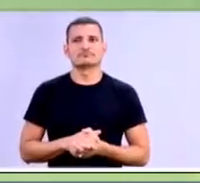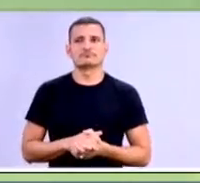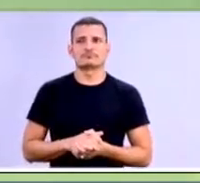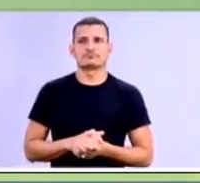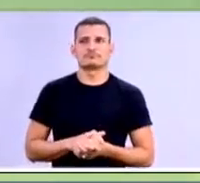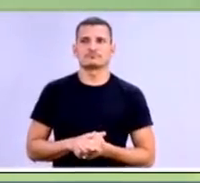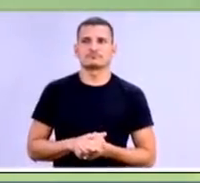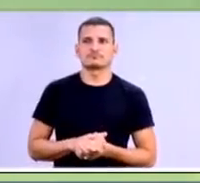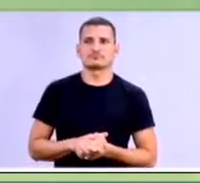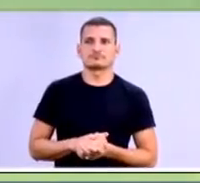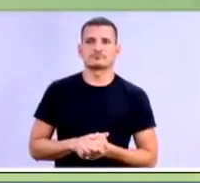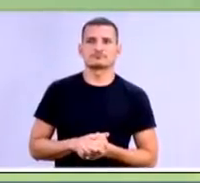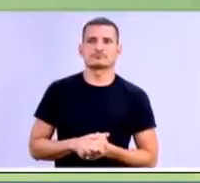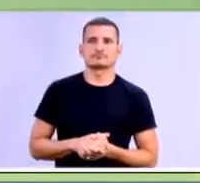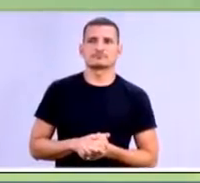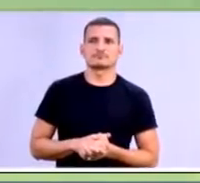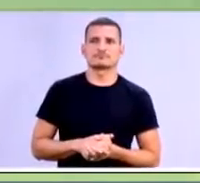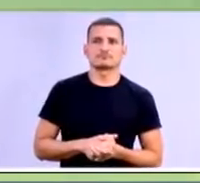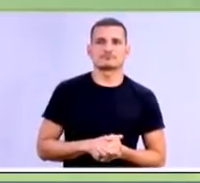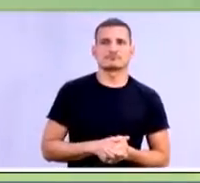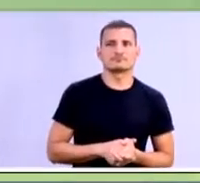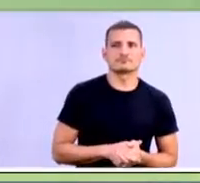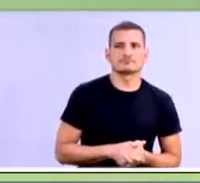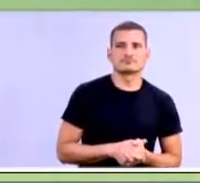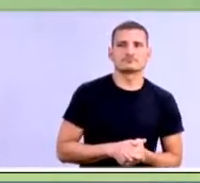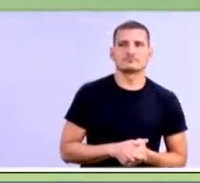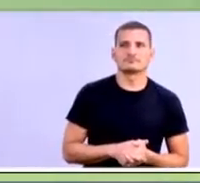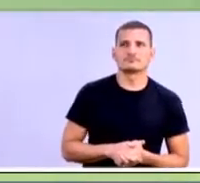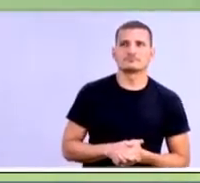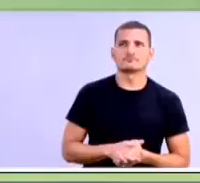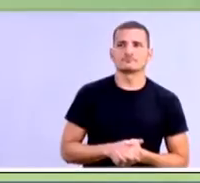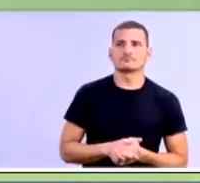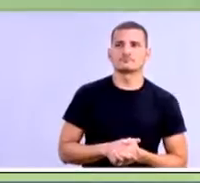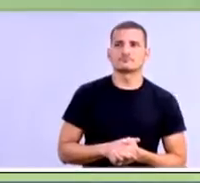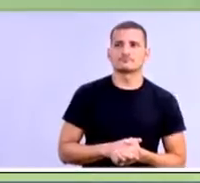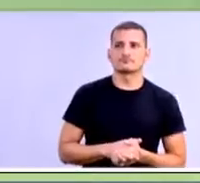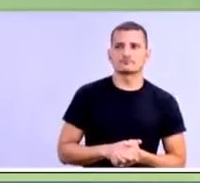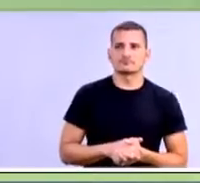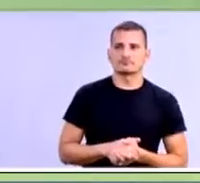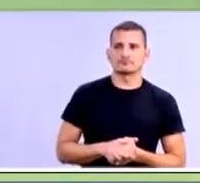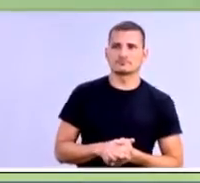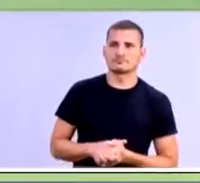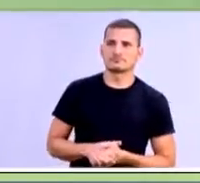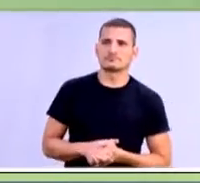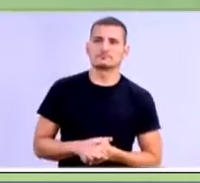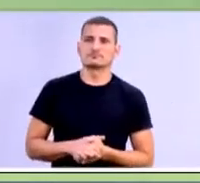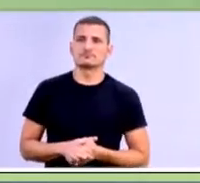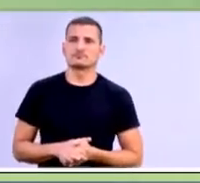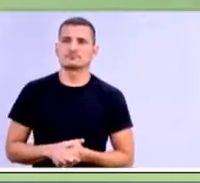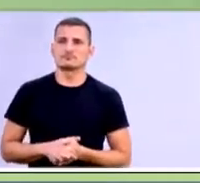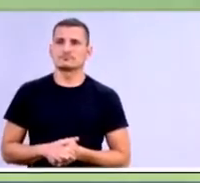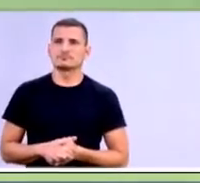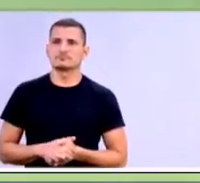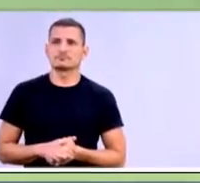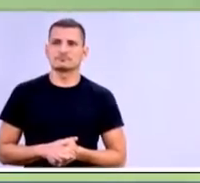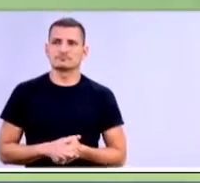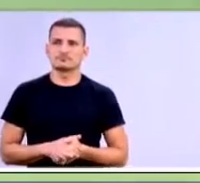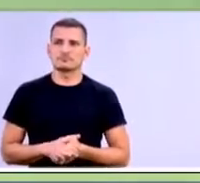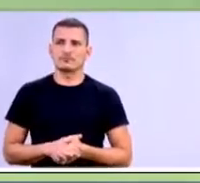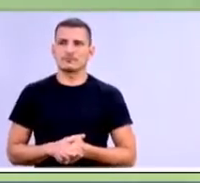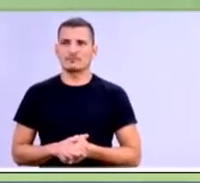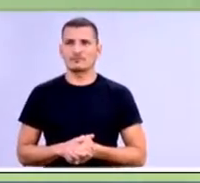esse documento para uma empresa externa, uma outra empresa.